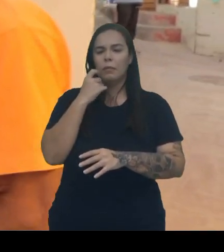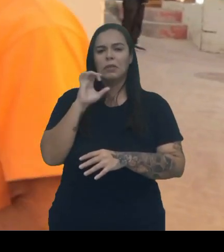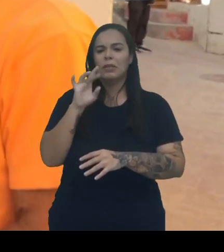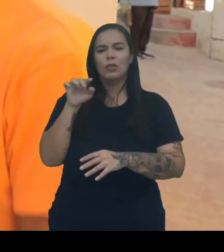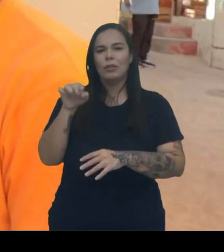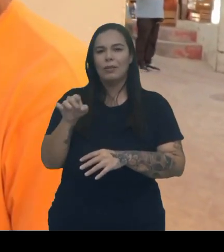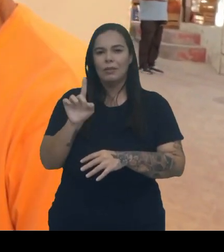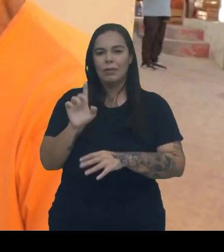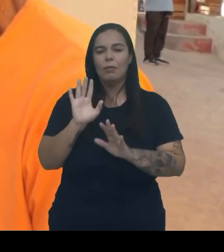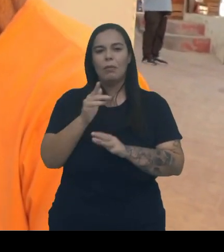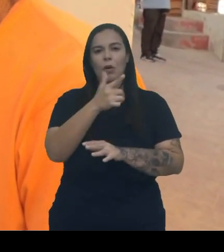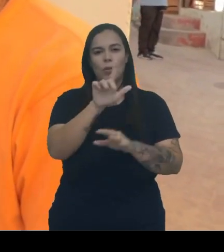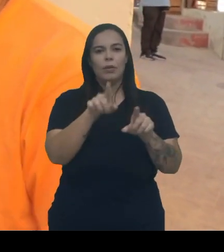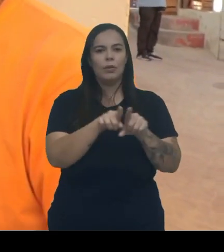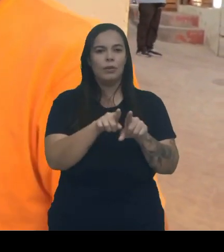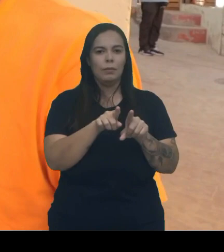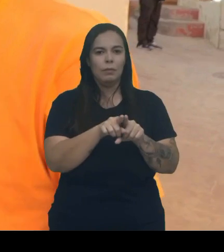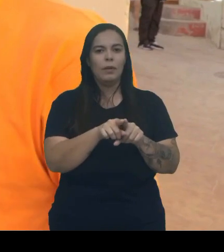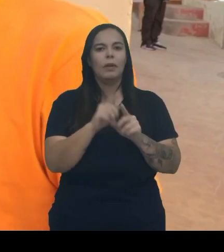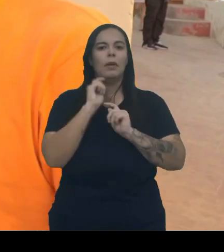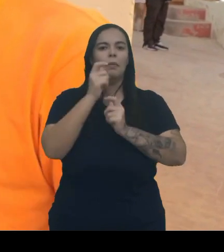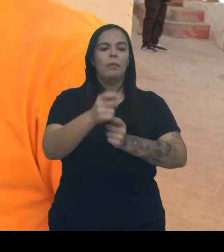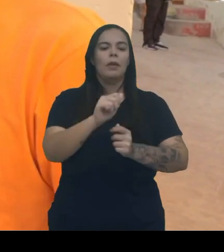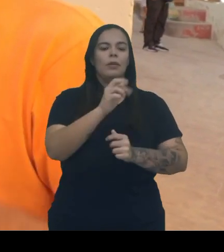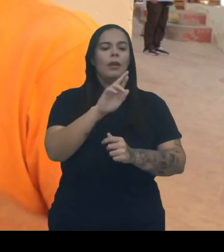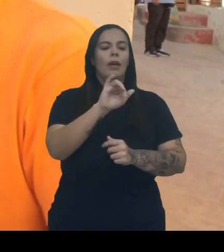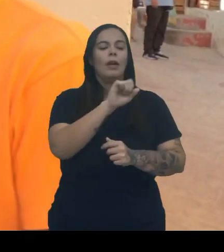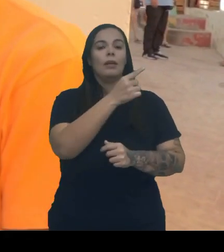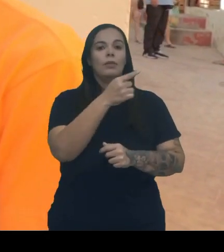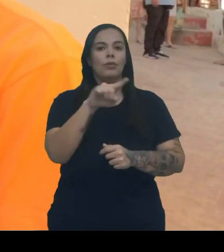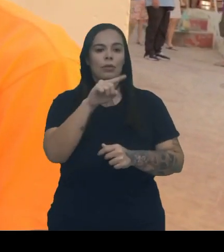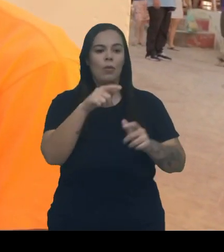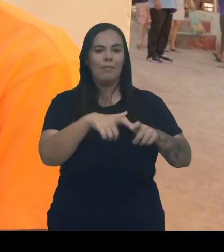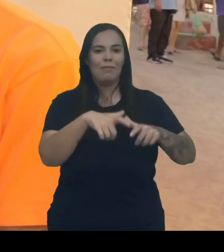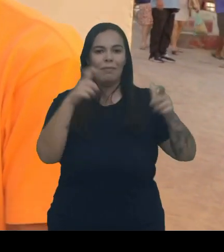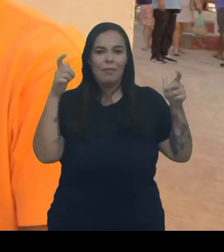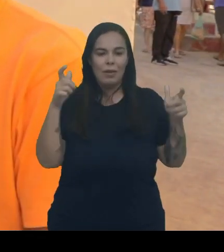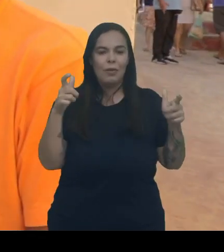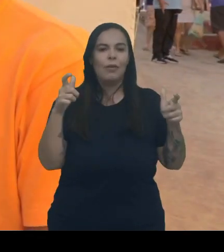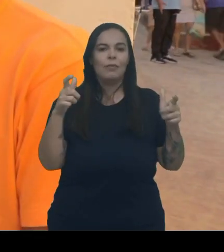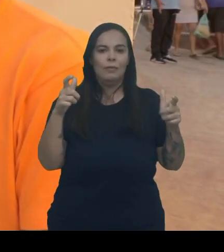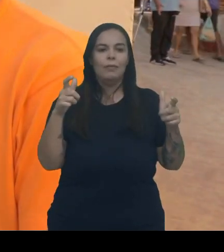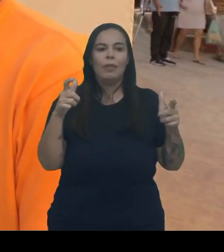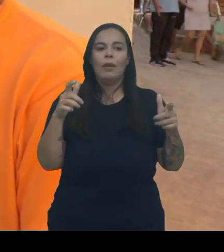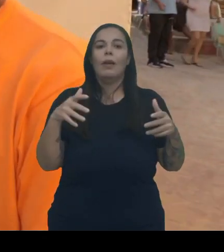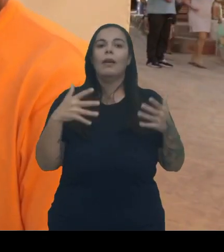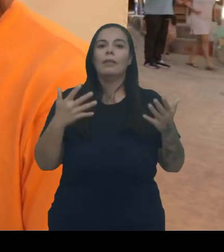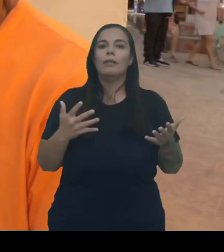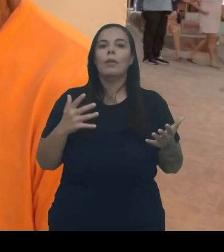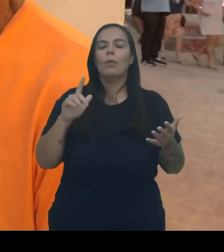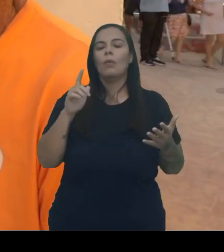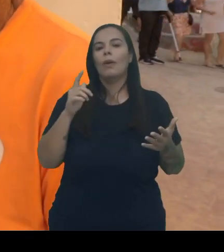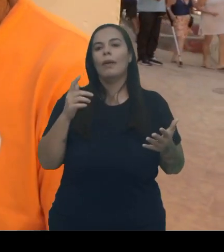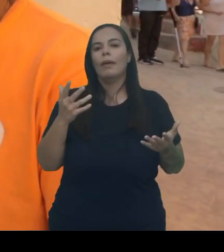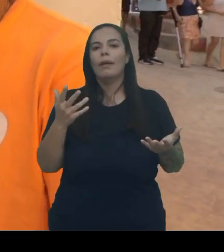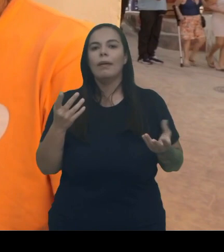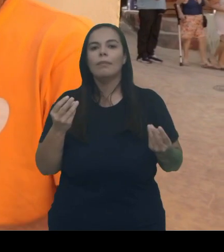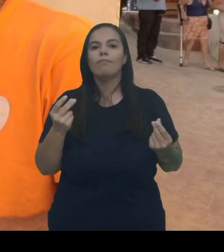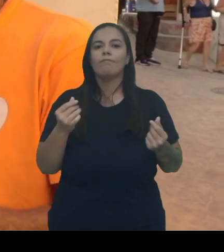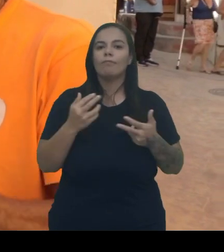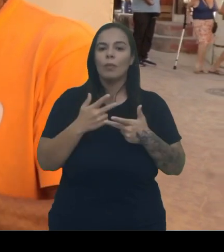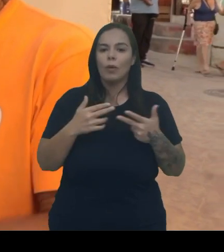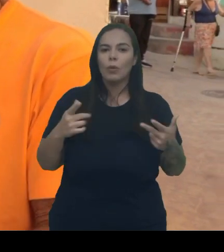Não só a pesca de tainha. Quando a pesca de arrastão predominava, tá entendendo? E era uma